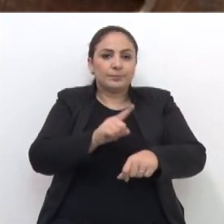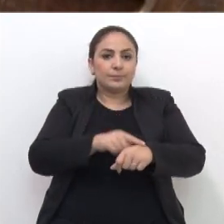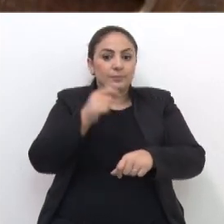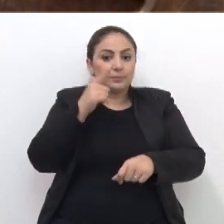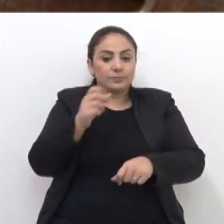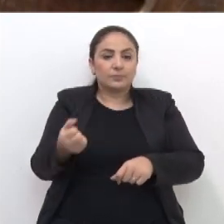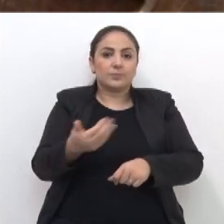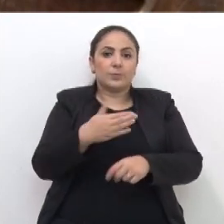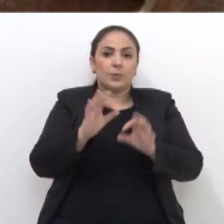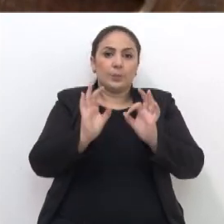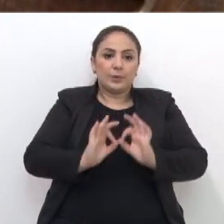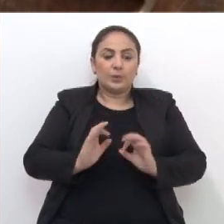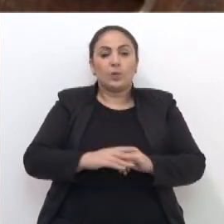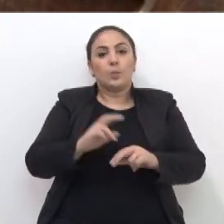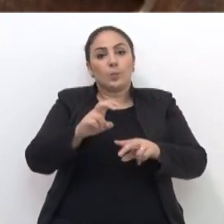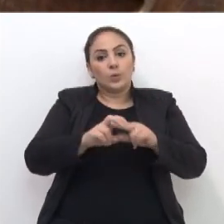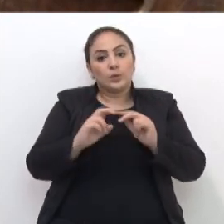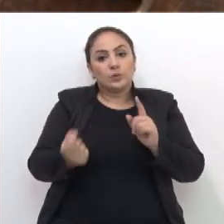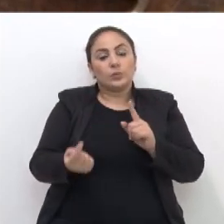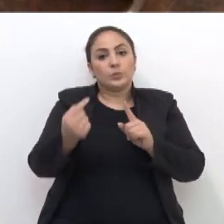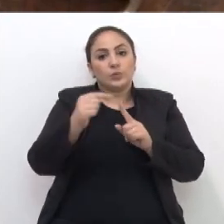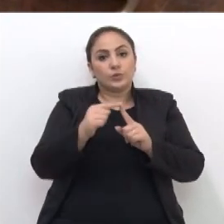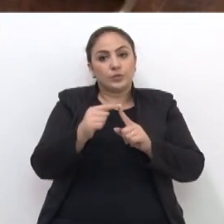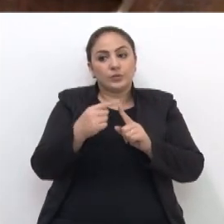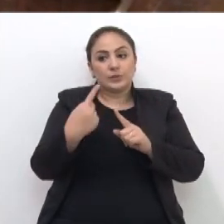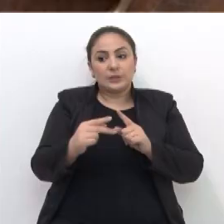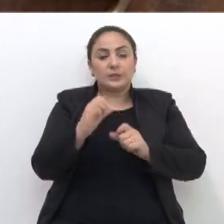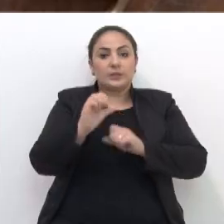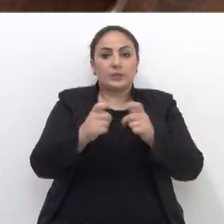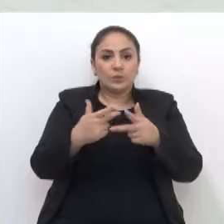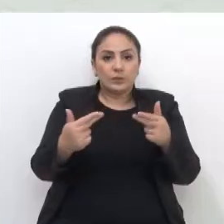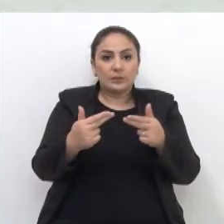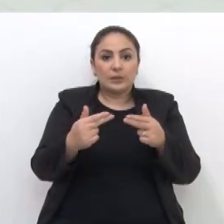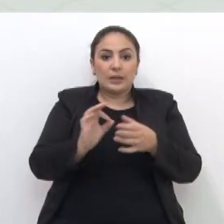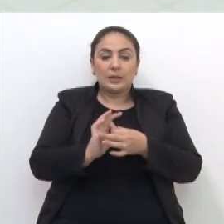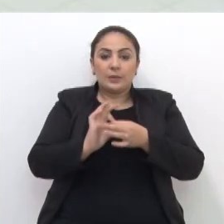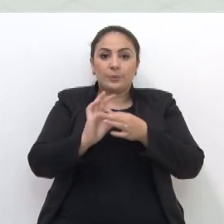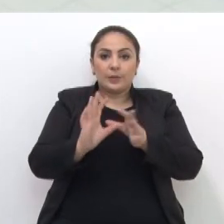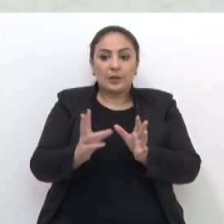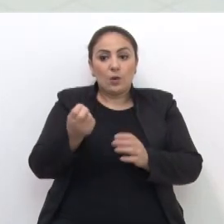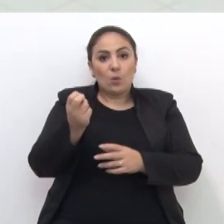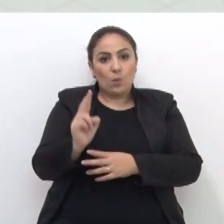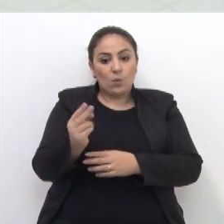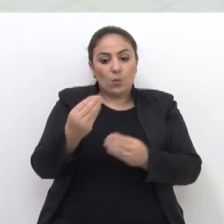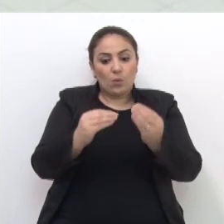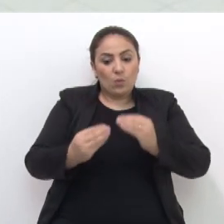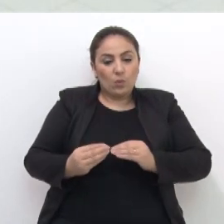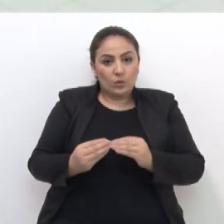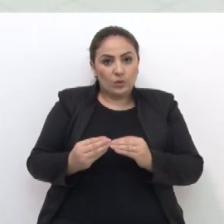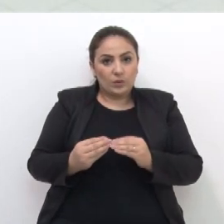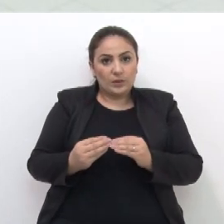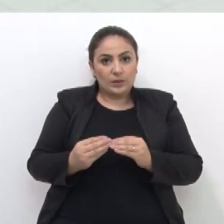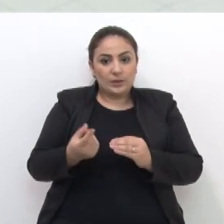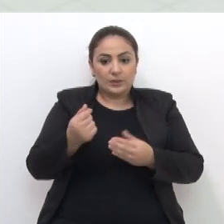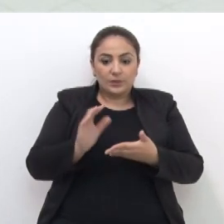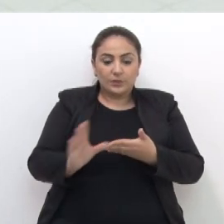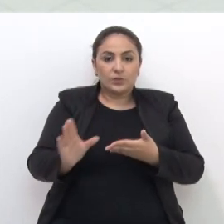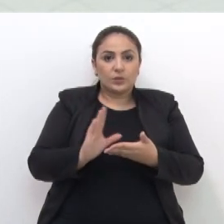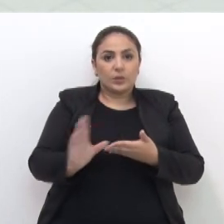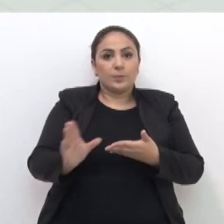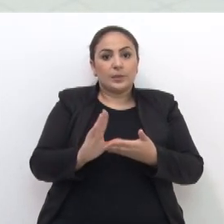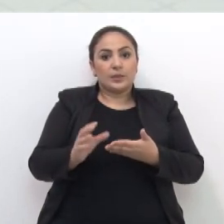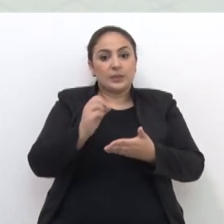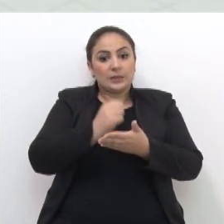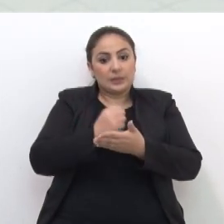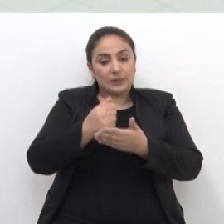alteração de territórios que vão receber investimentos na área da habitação social. Uma proposta discutida, por exemplo, contempla